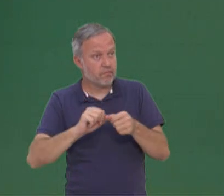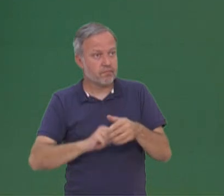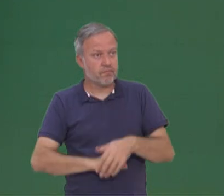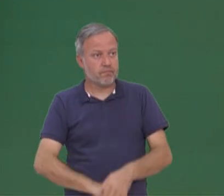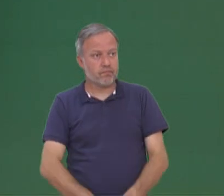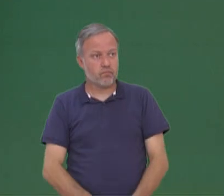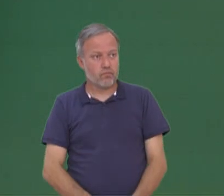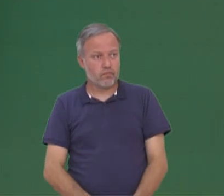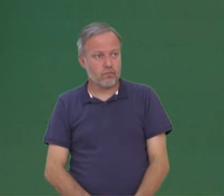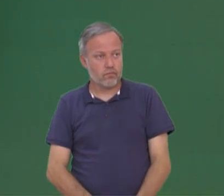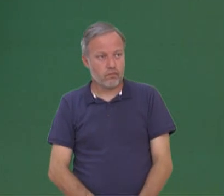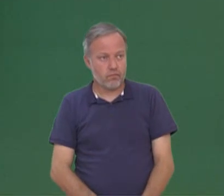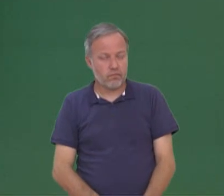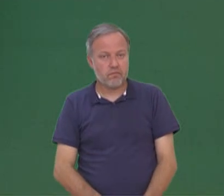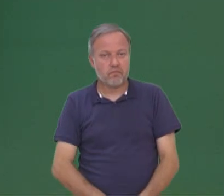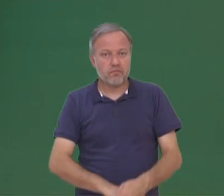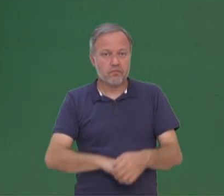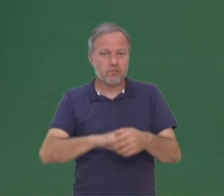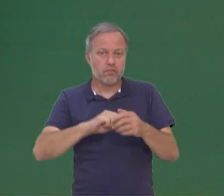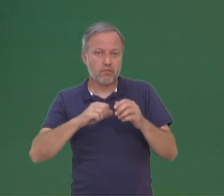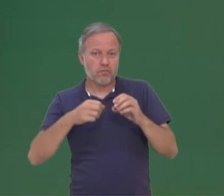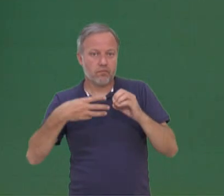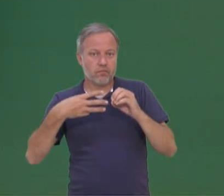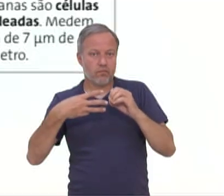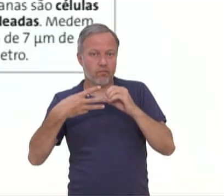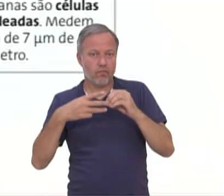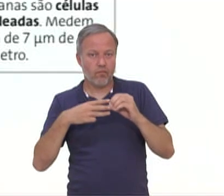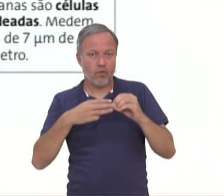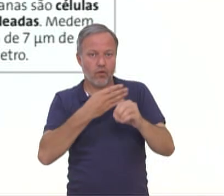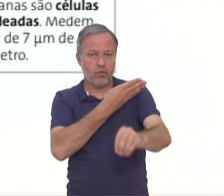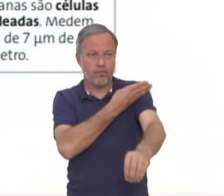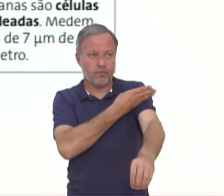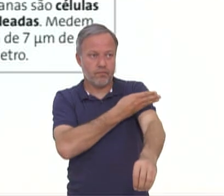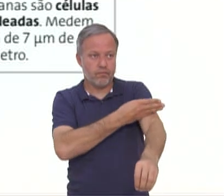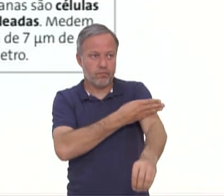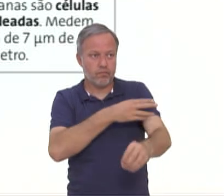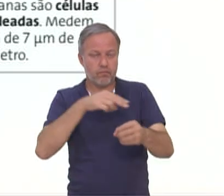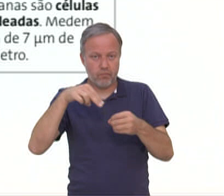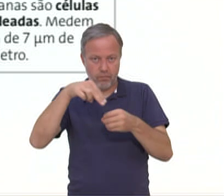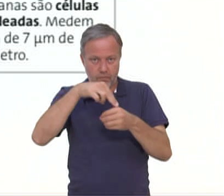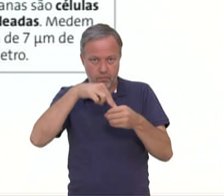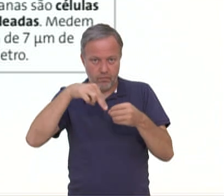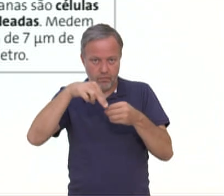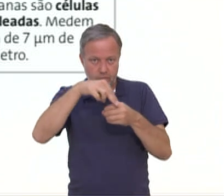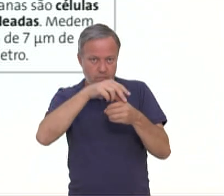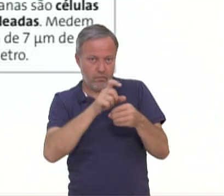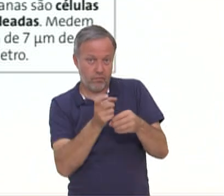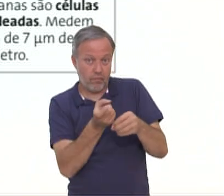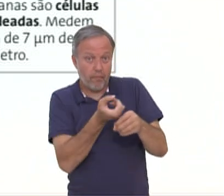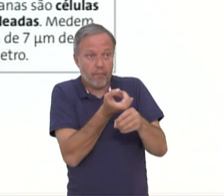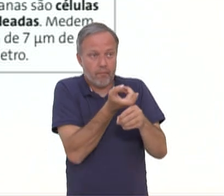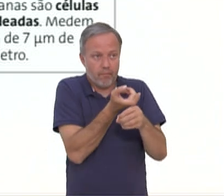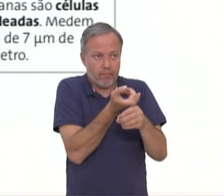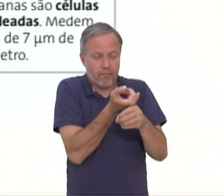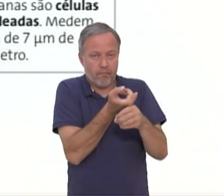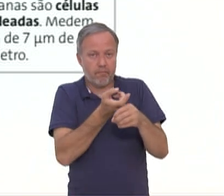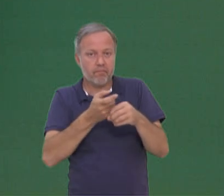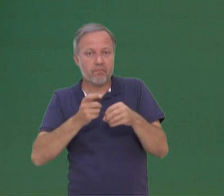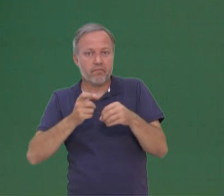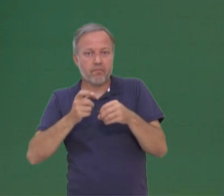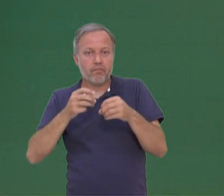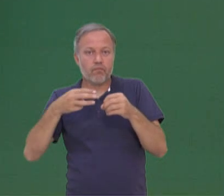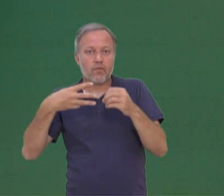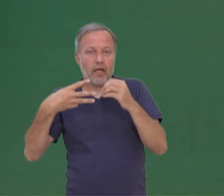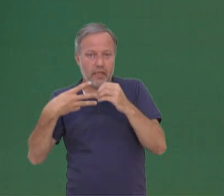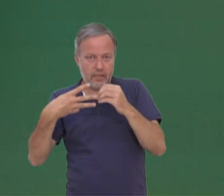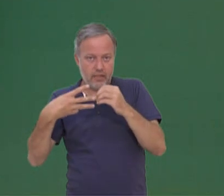Olha só, glóbulos brancos, esse núcleo aqui com formato de ferradura, as células musculares com